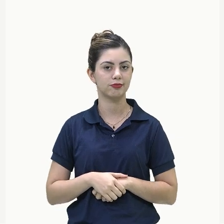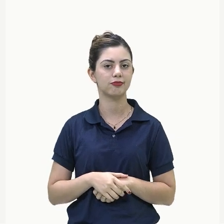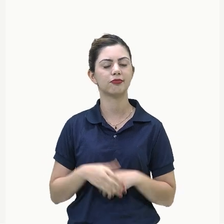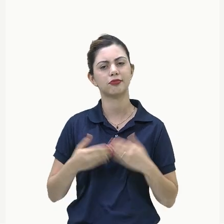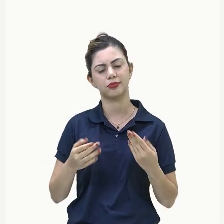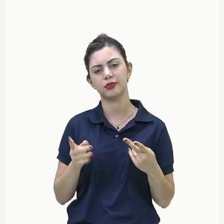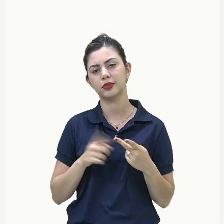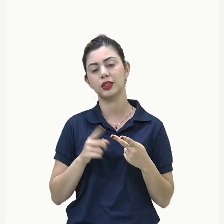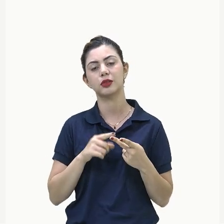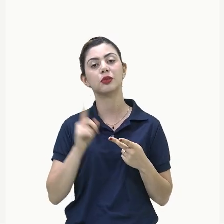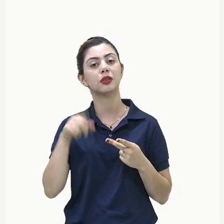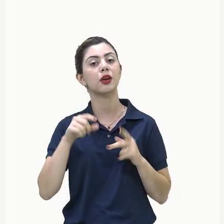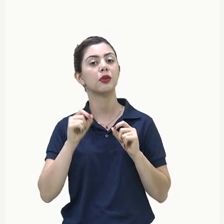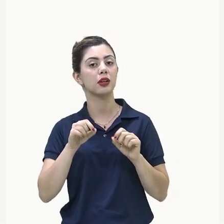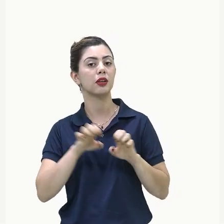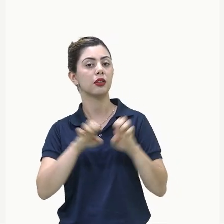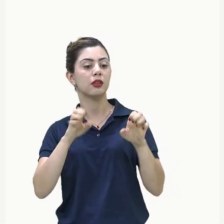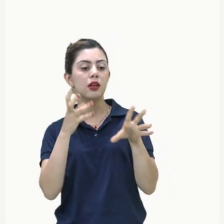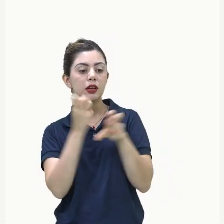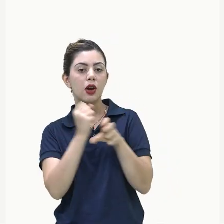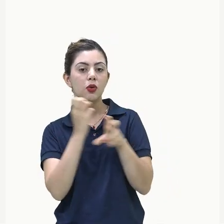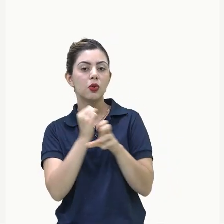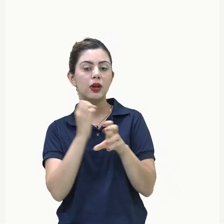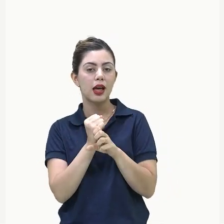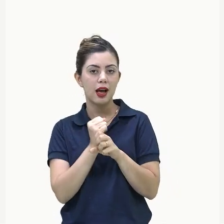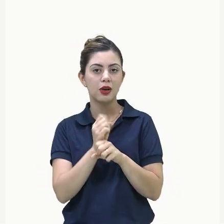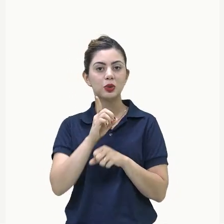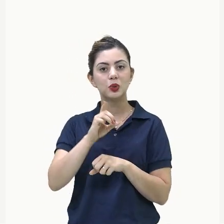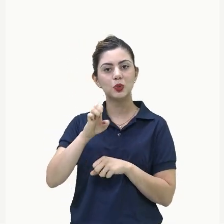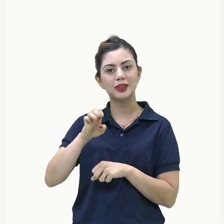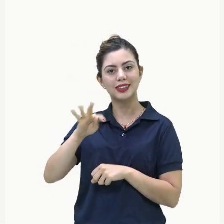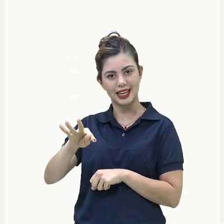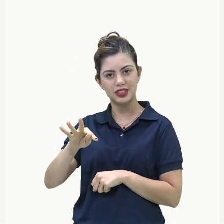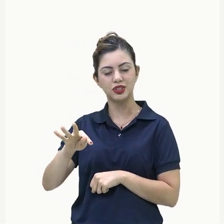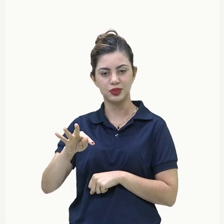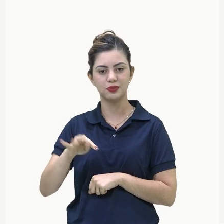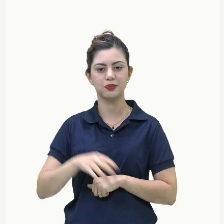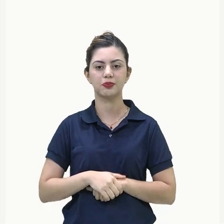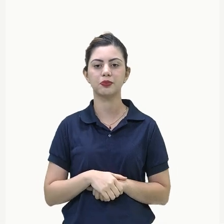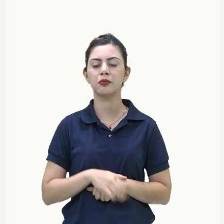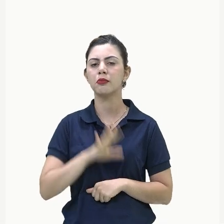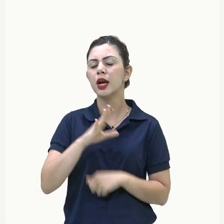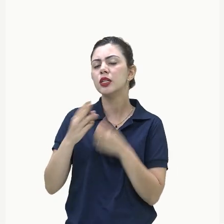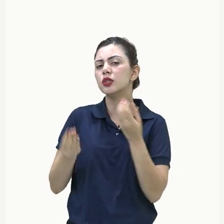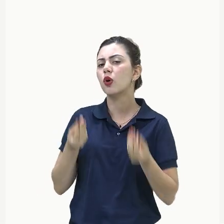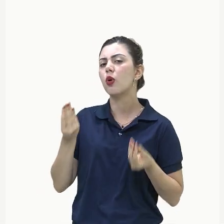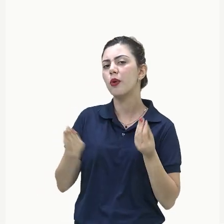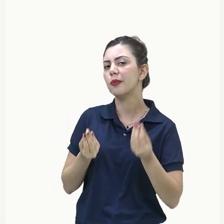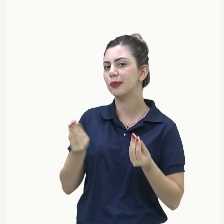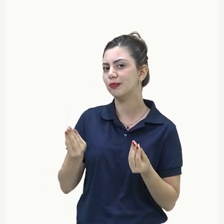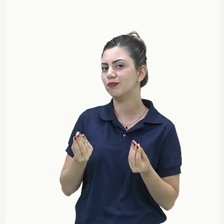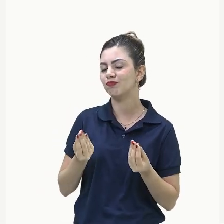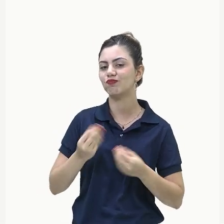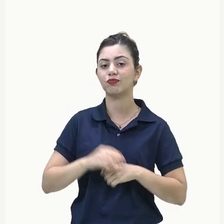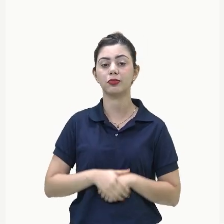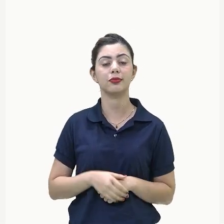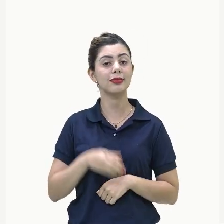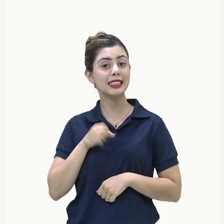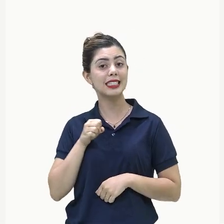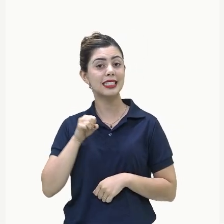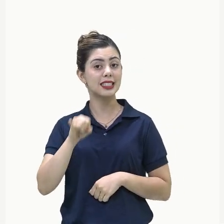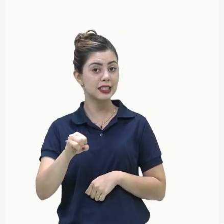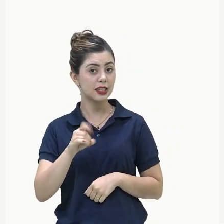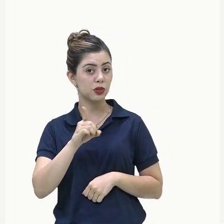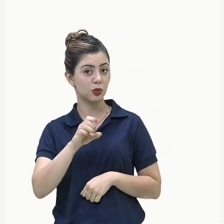utiliza, né, o cálculo do determinante. Como é que a gente estabelece isso, então? Se o